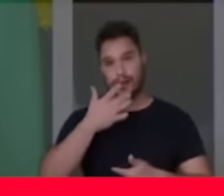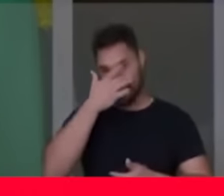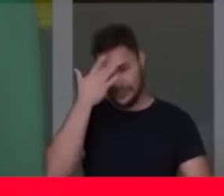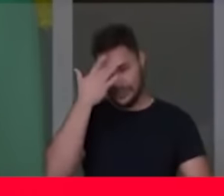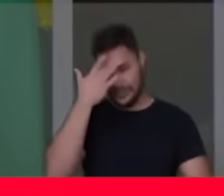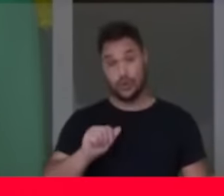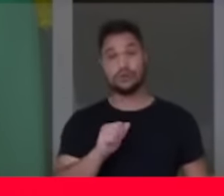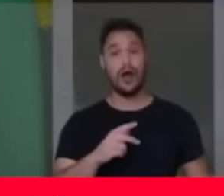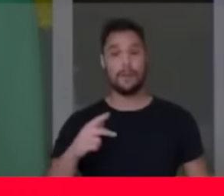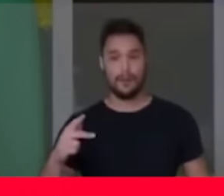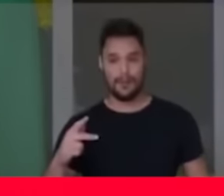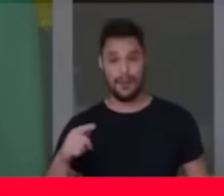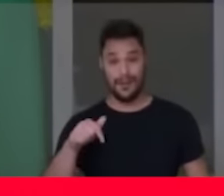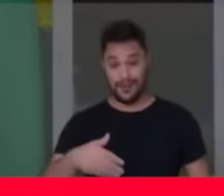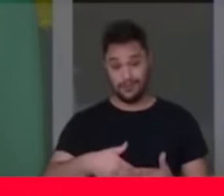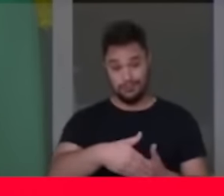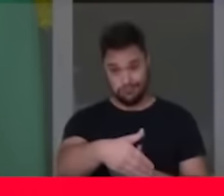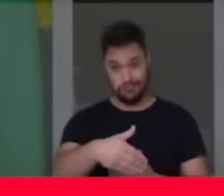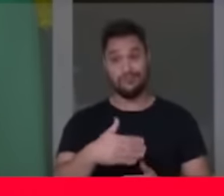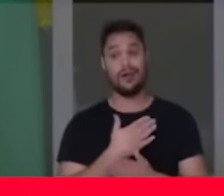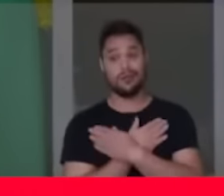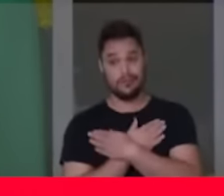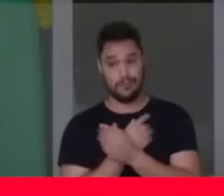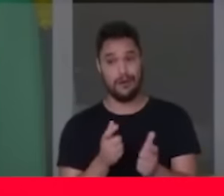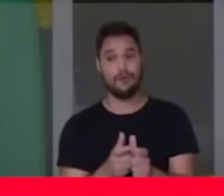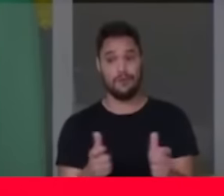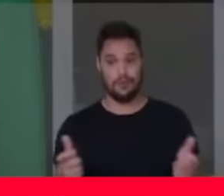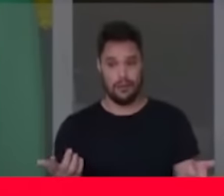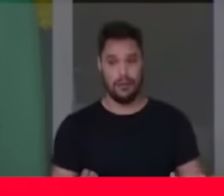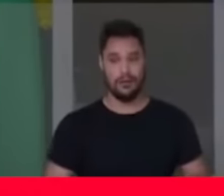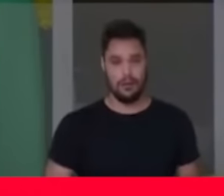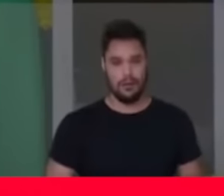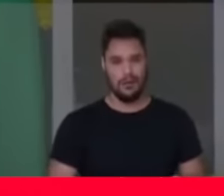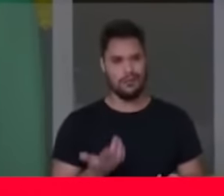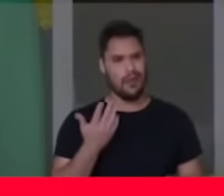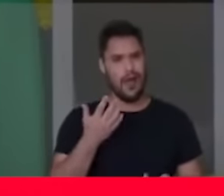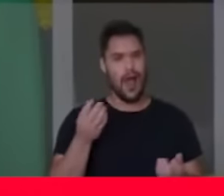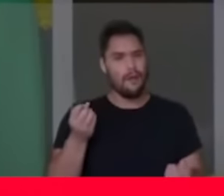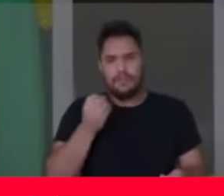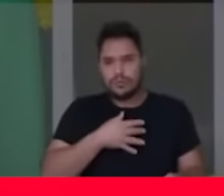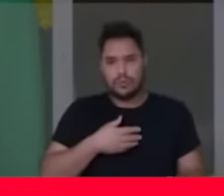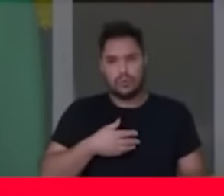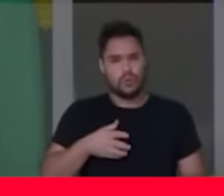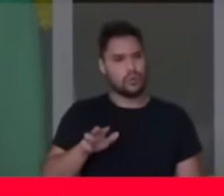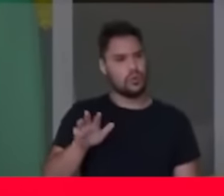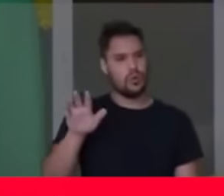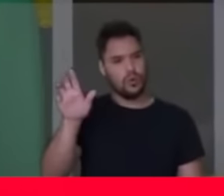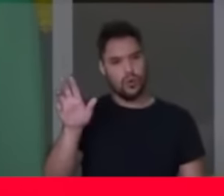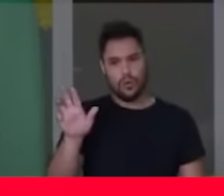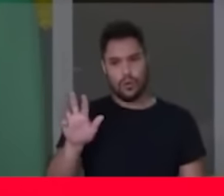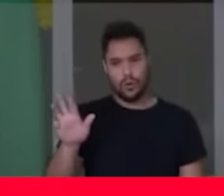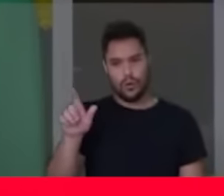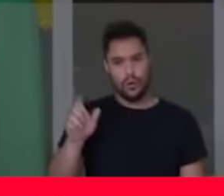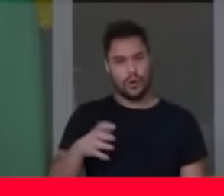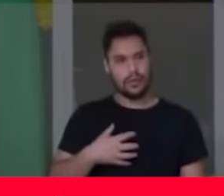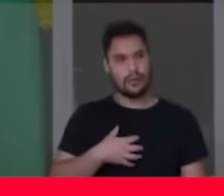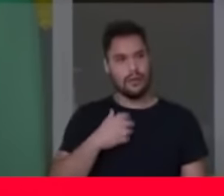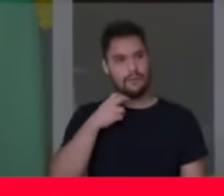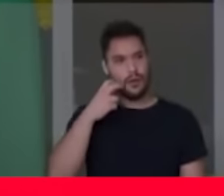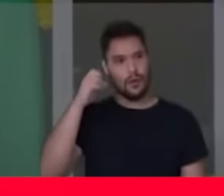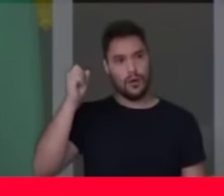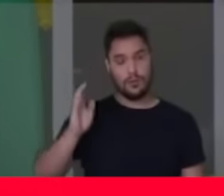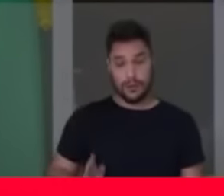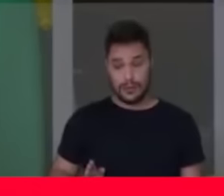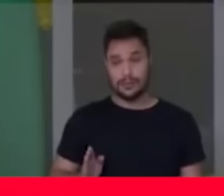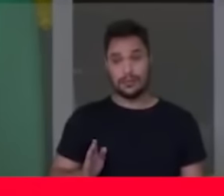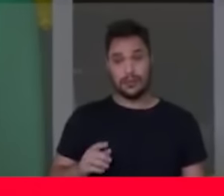mais desemprego. Nós vemos falas absurdas de Lula que envergonham o país e que fazem com